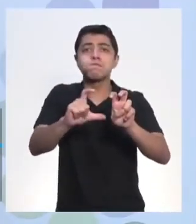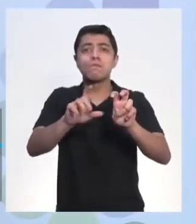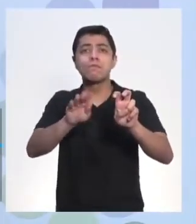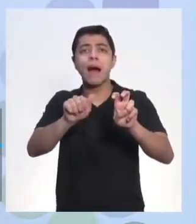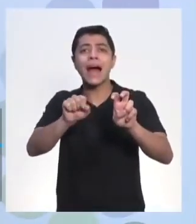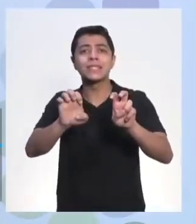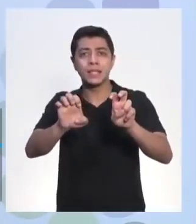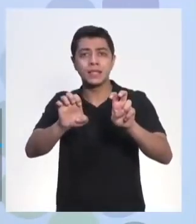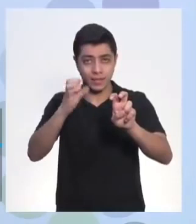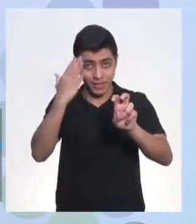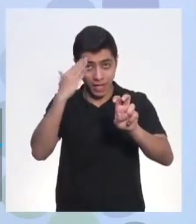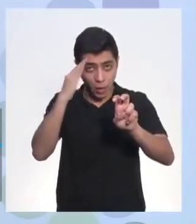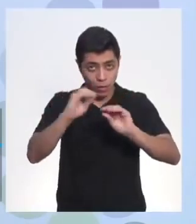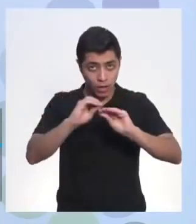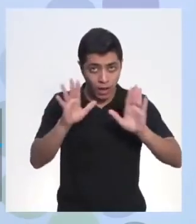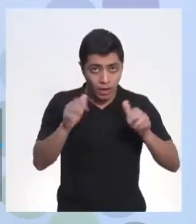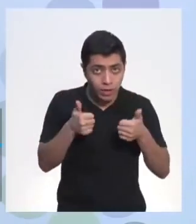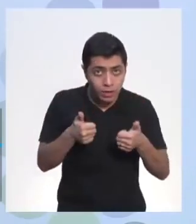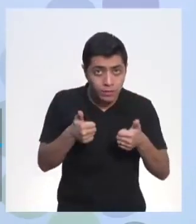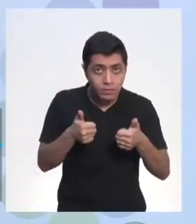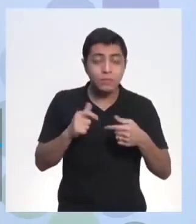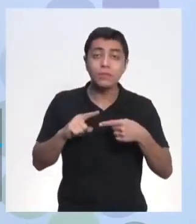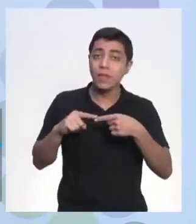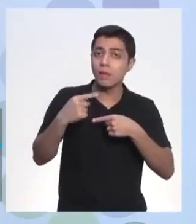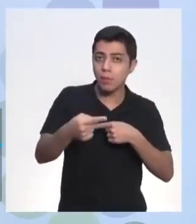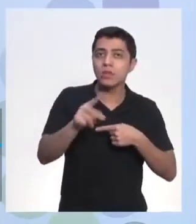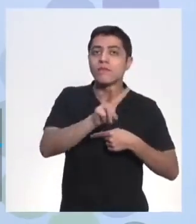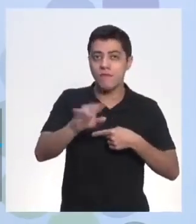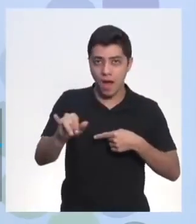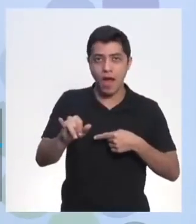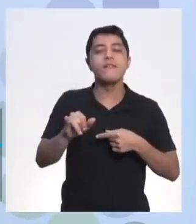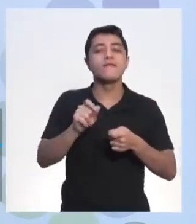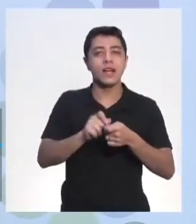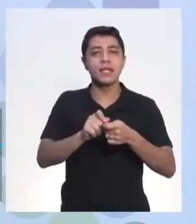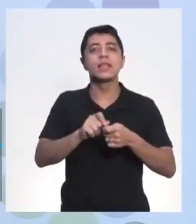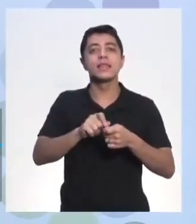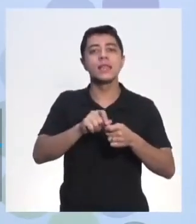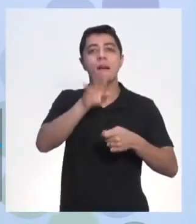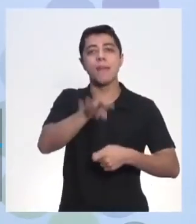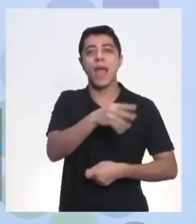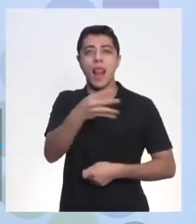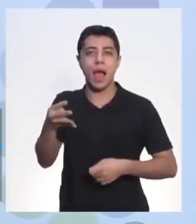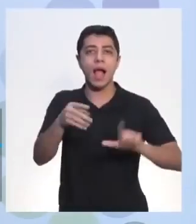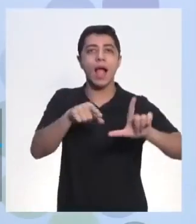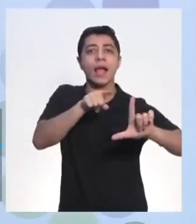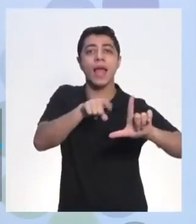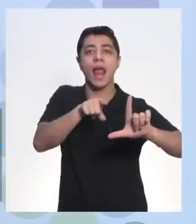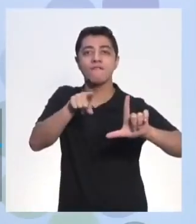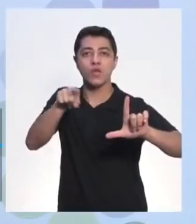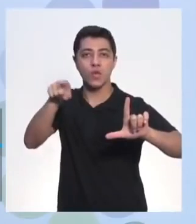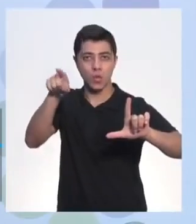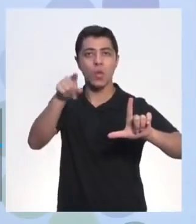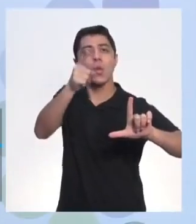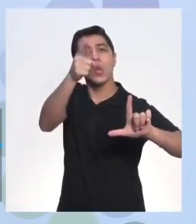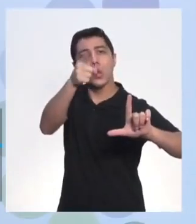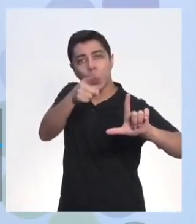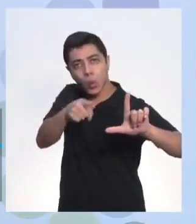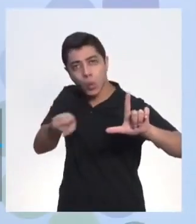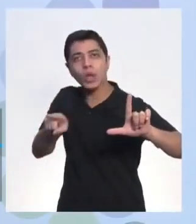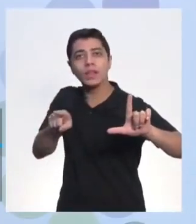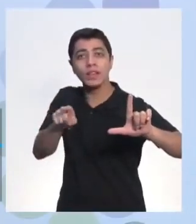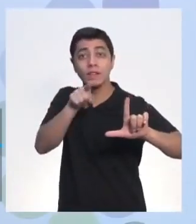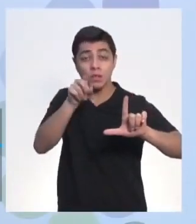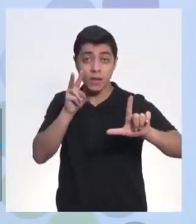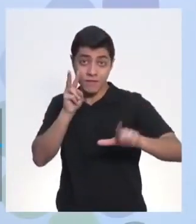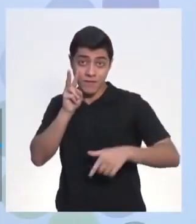for montar uma tabela para poder construir o gráfico da função exponencial, apareceu o expoente 0, o resultado é 1. Apareceu o expoente